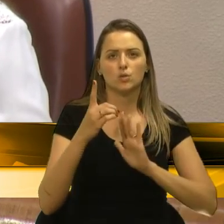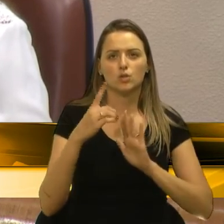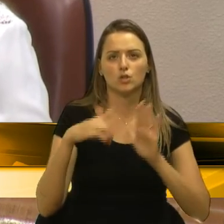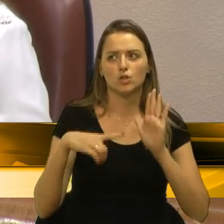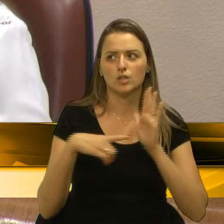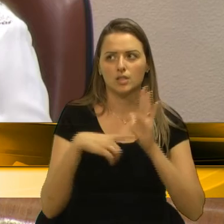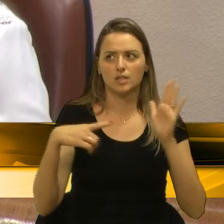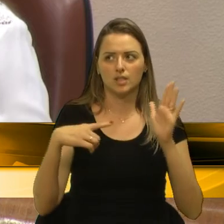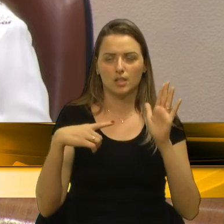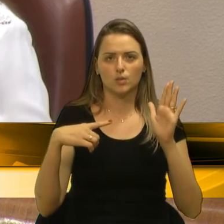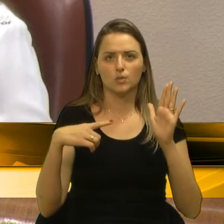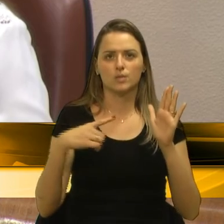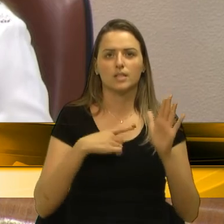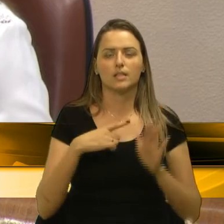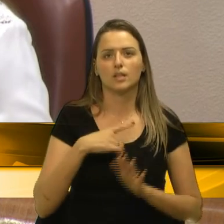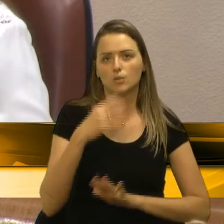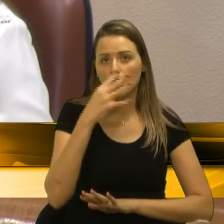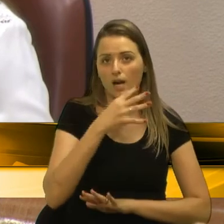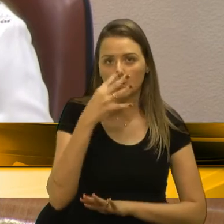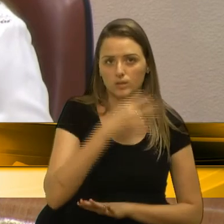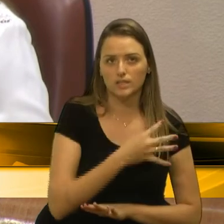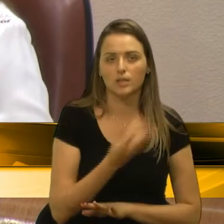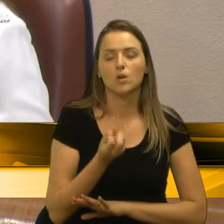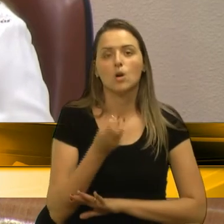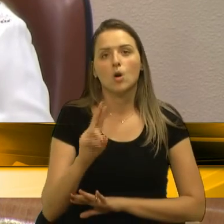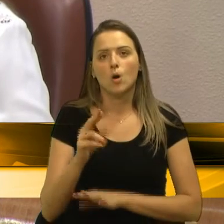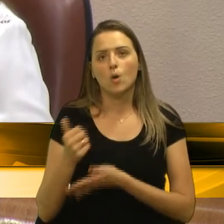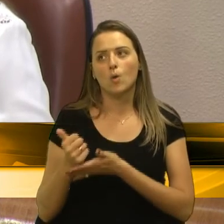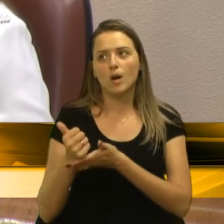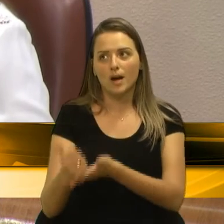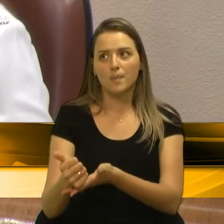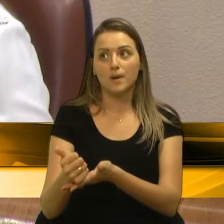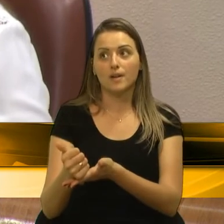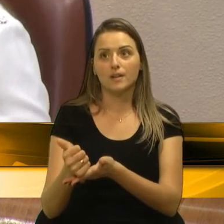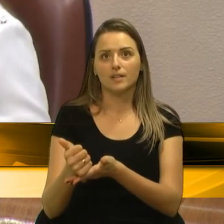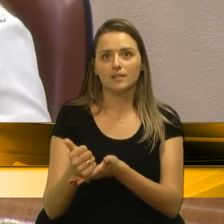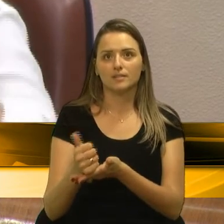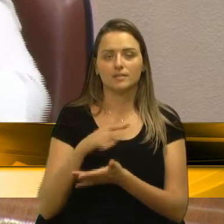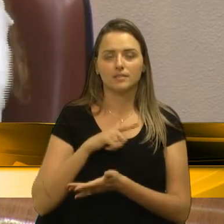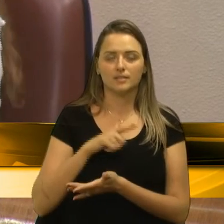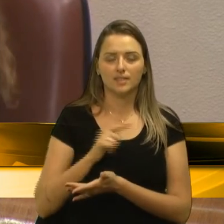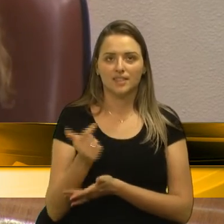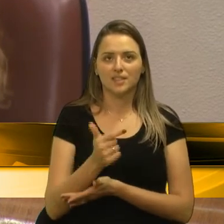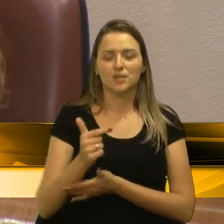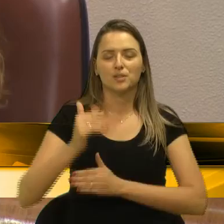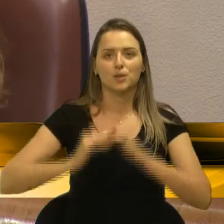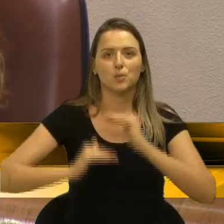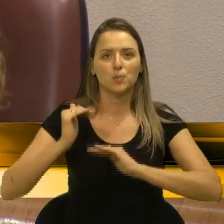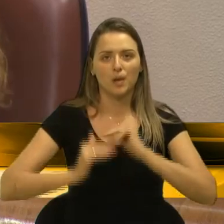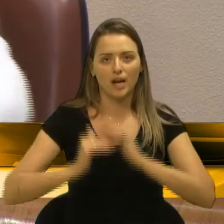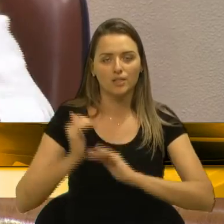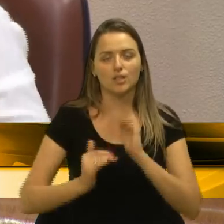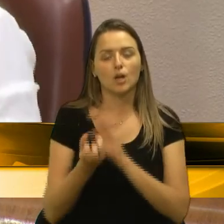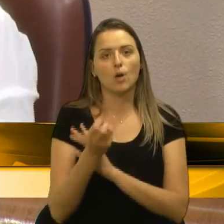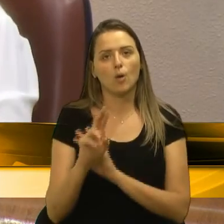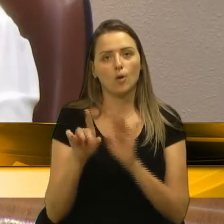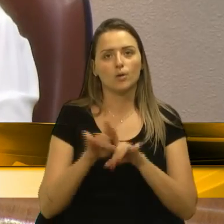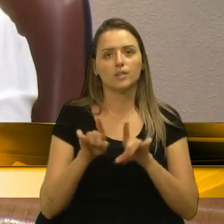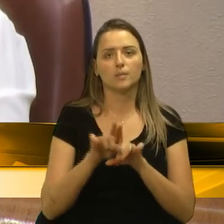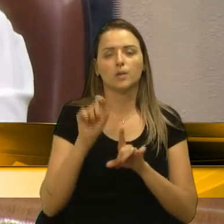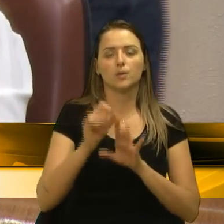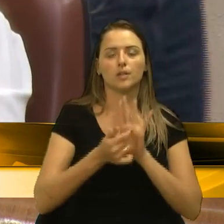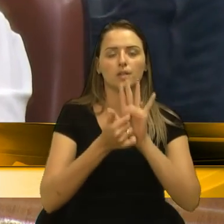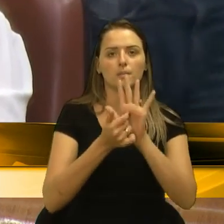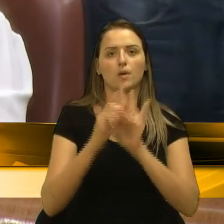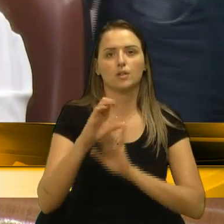na condição de acusadores, seja na condição de assistentes da acusação, e não se aplicando a ele subsidiariamente as disposições do Código